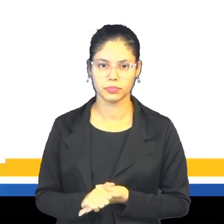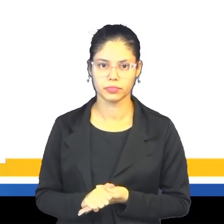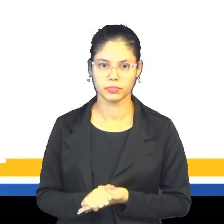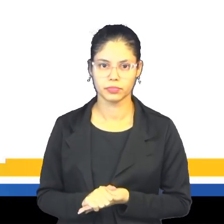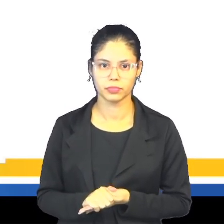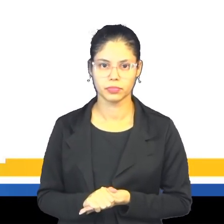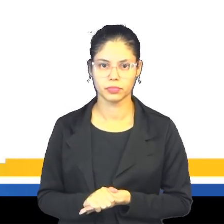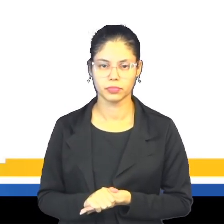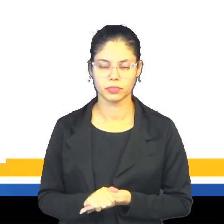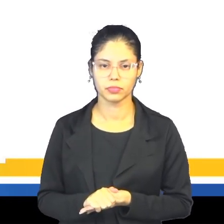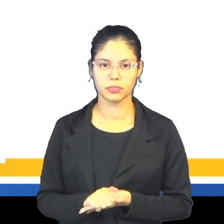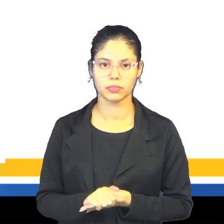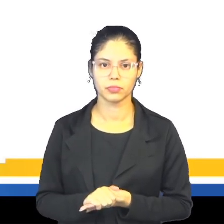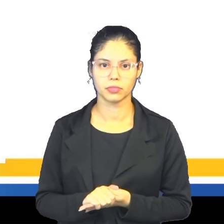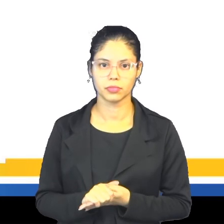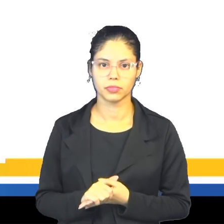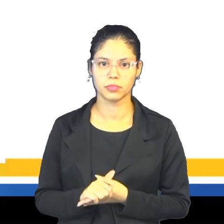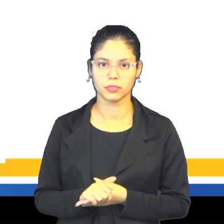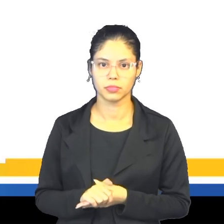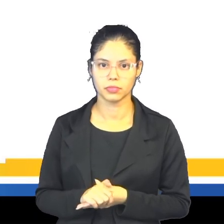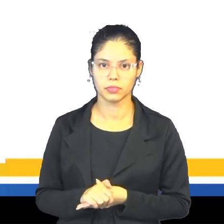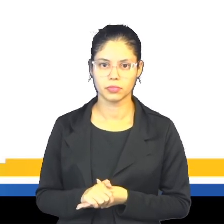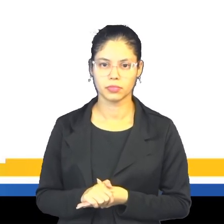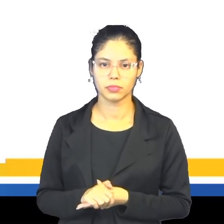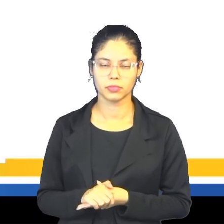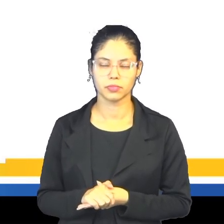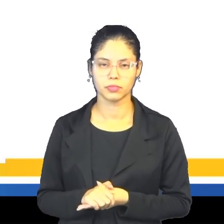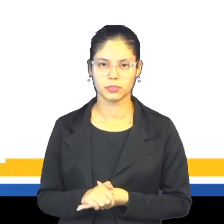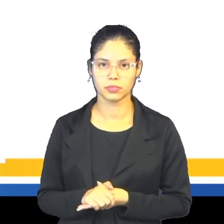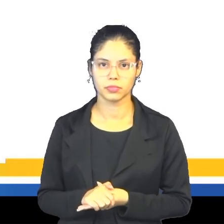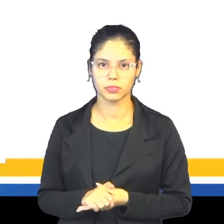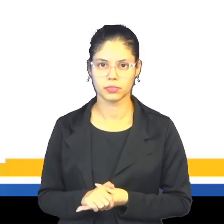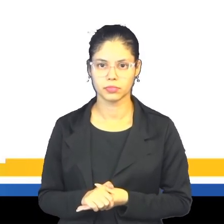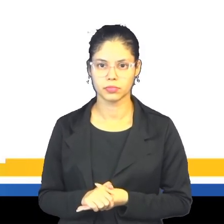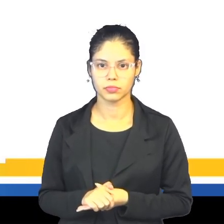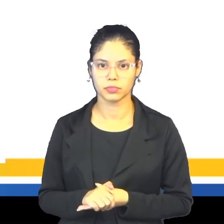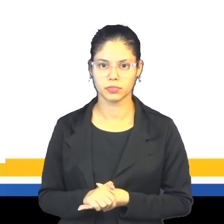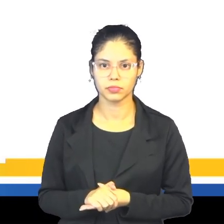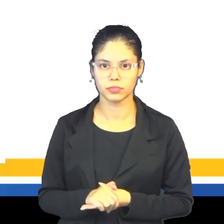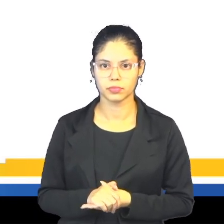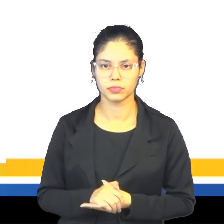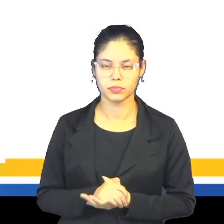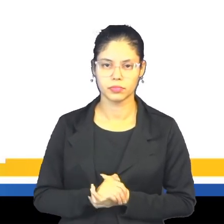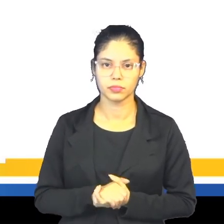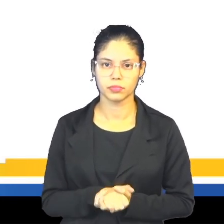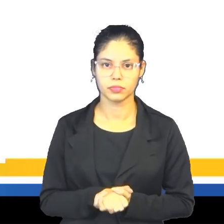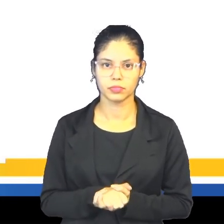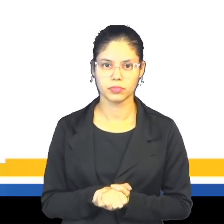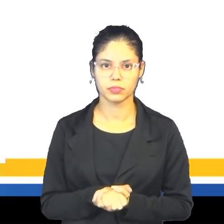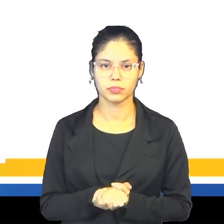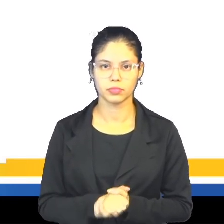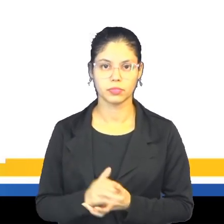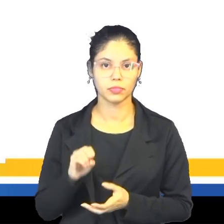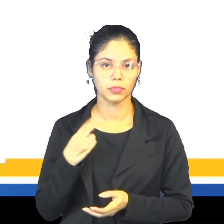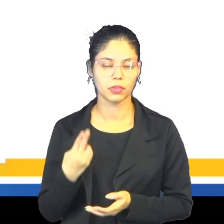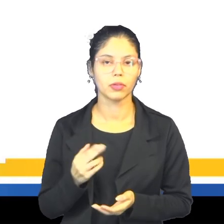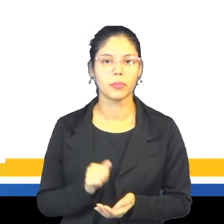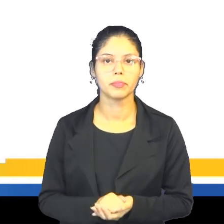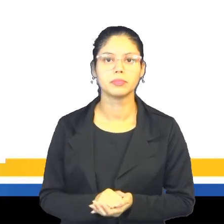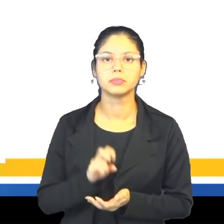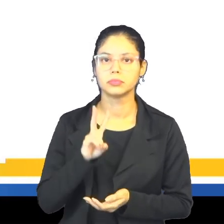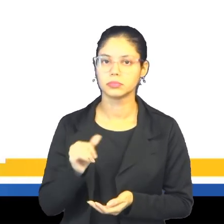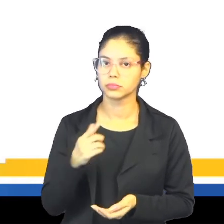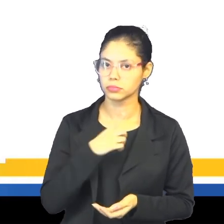Para ver barra livre, es lo que mais me gusta de la borda, né? Ou seja,